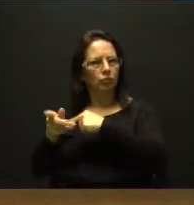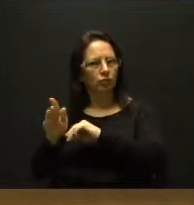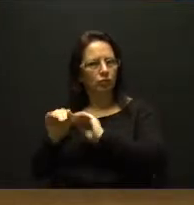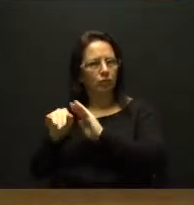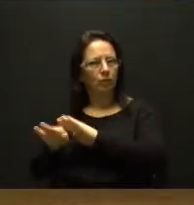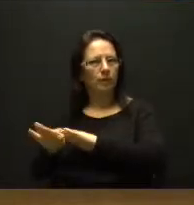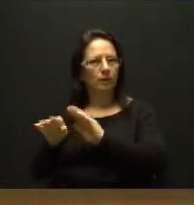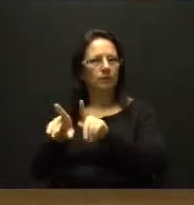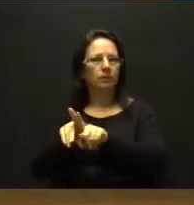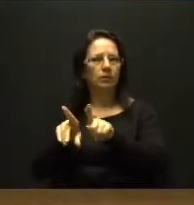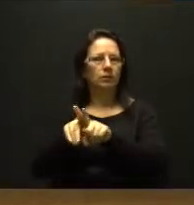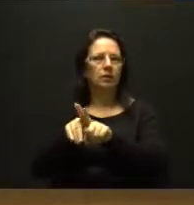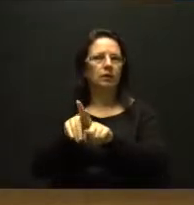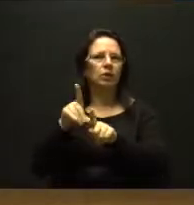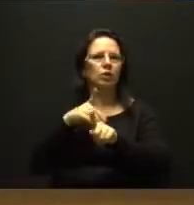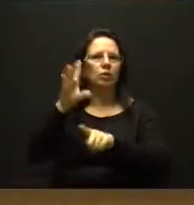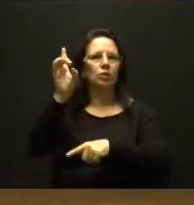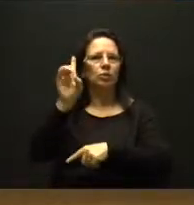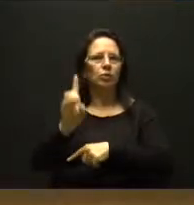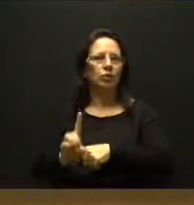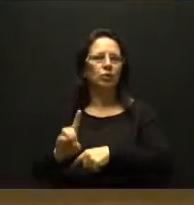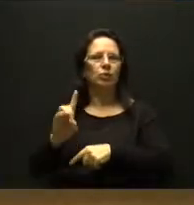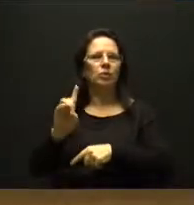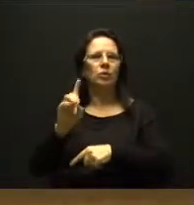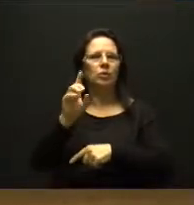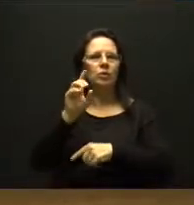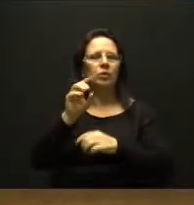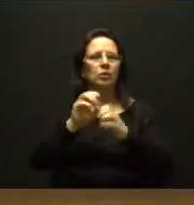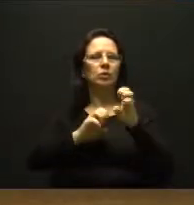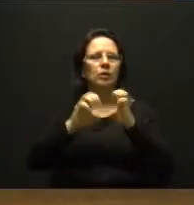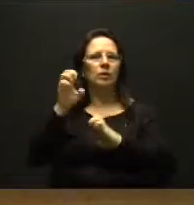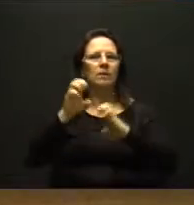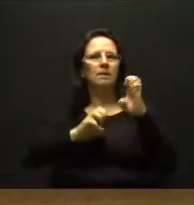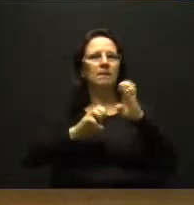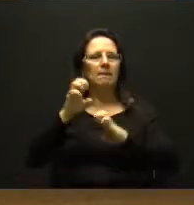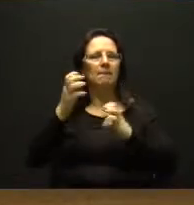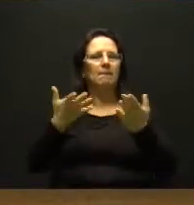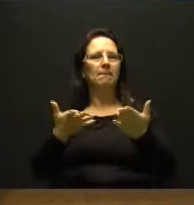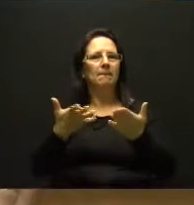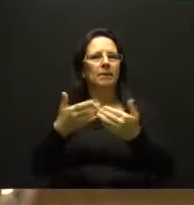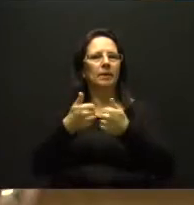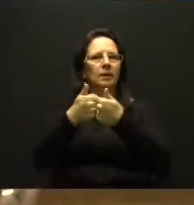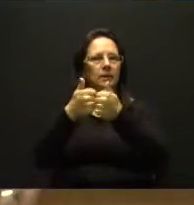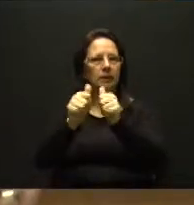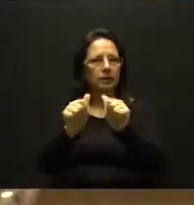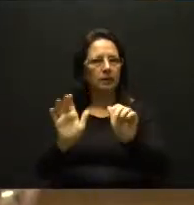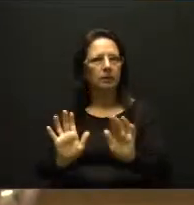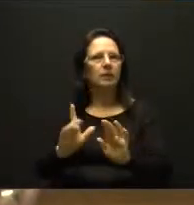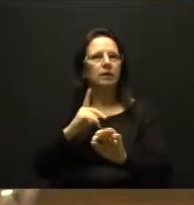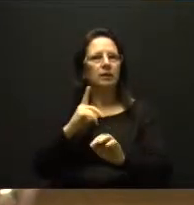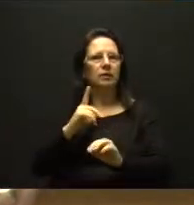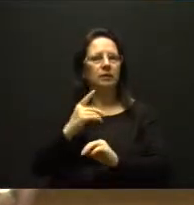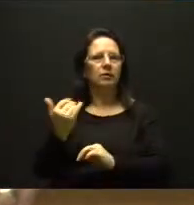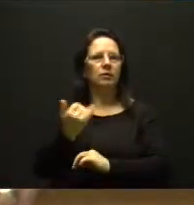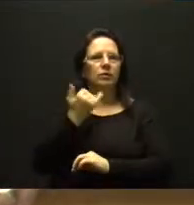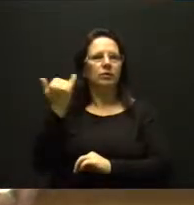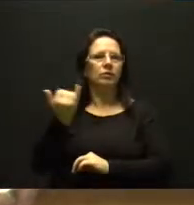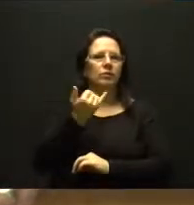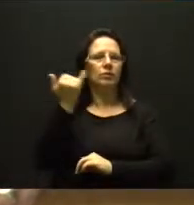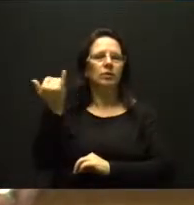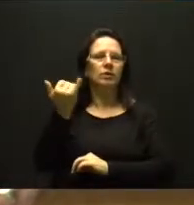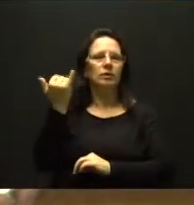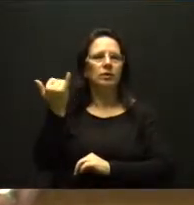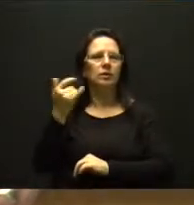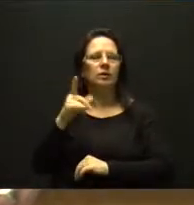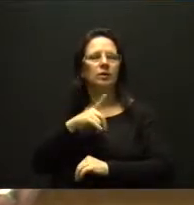não dos diretores sair da empresa transmitida ao qual é óbvio que tinha interesse do maior interesse né até